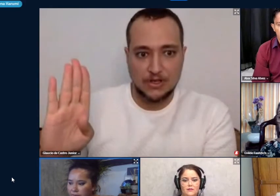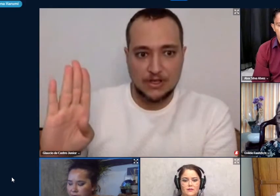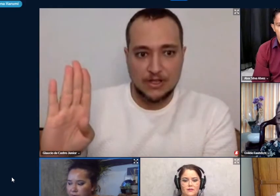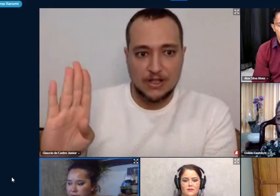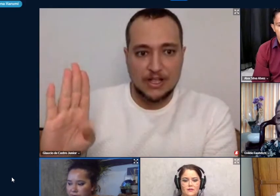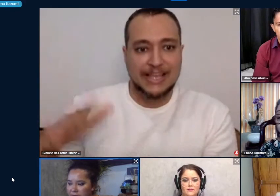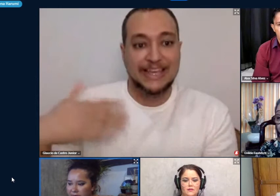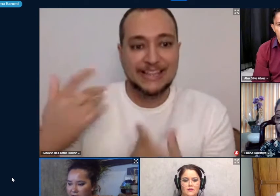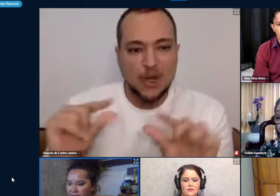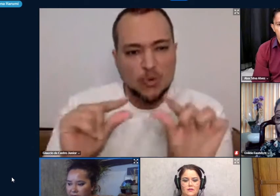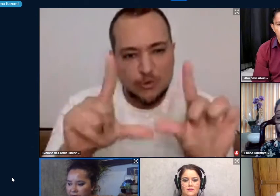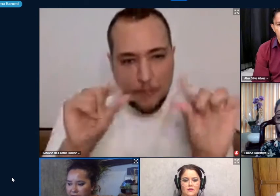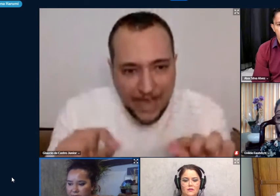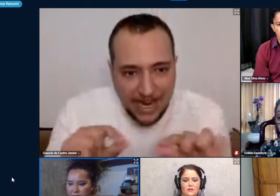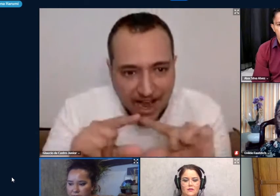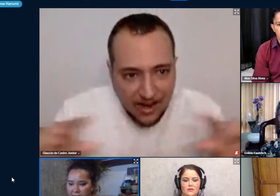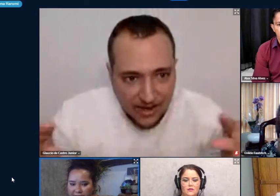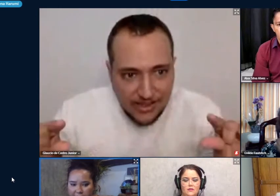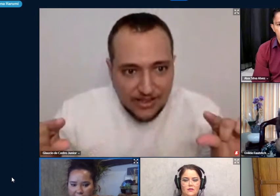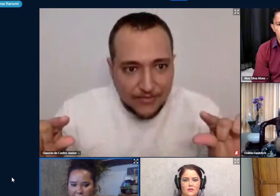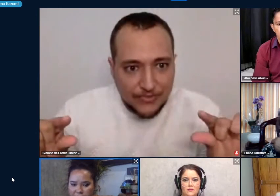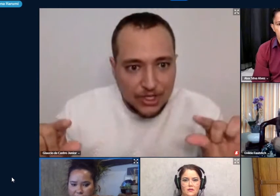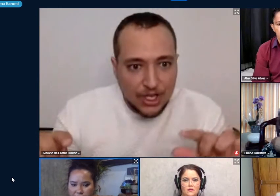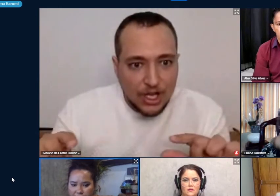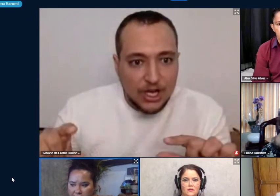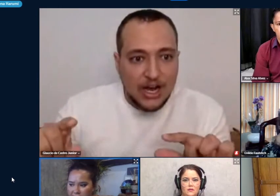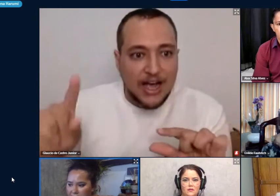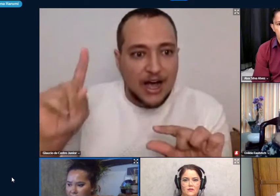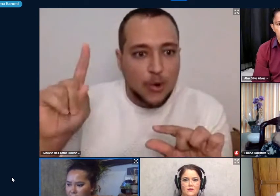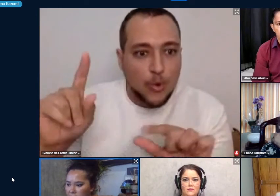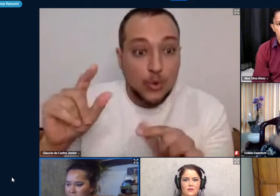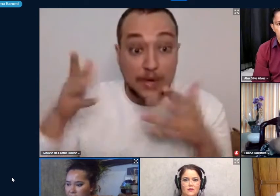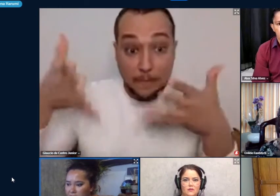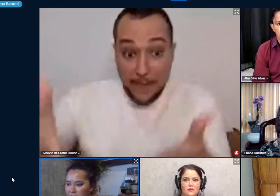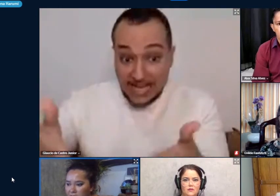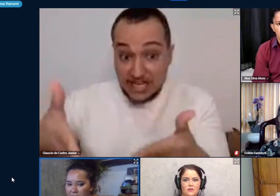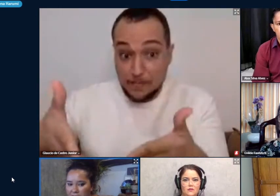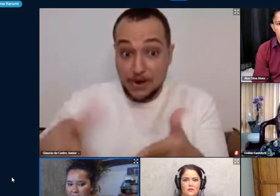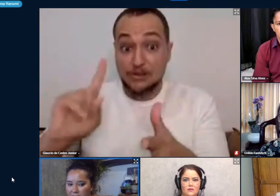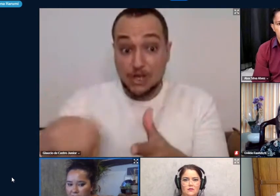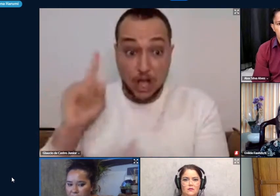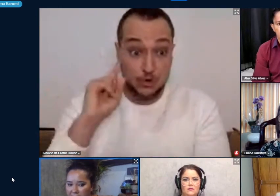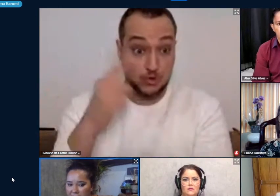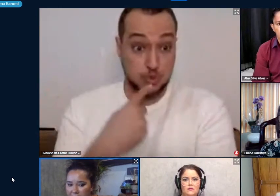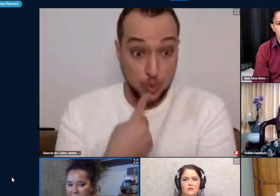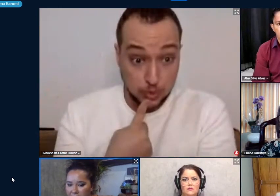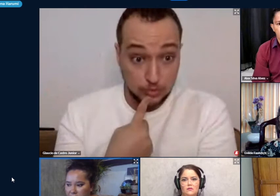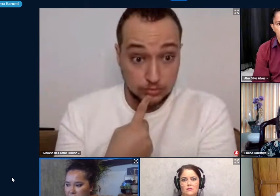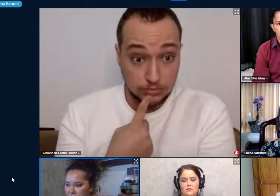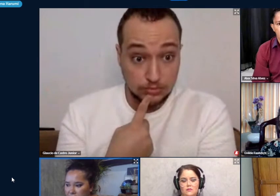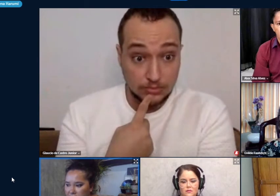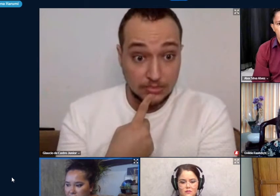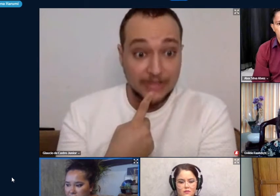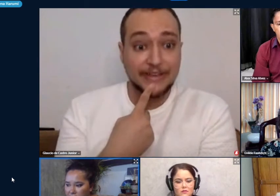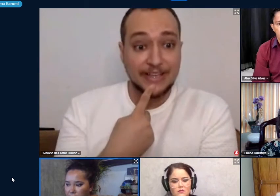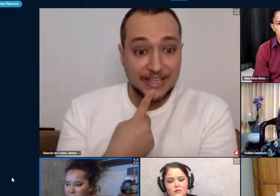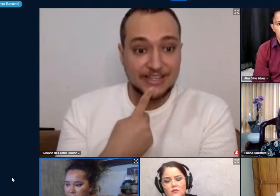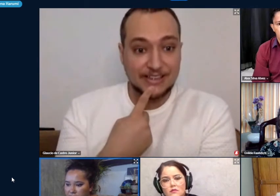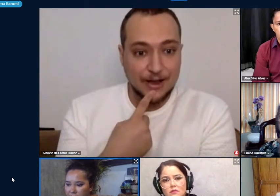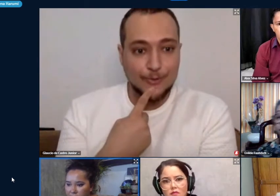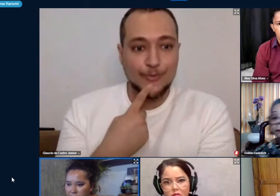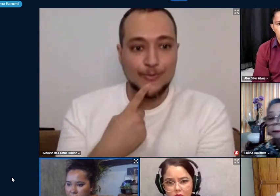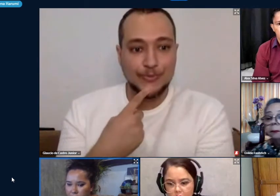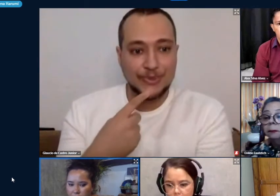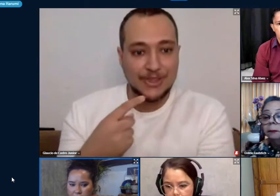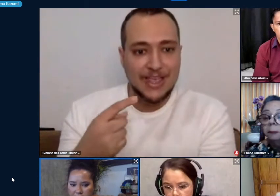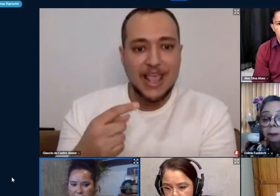Também alguns encontros você fala que foram feitos no IFB, no Instituto Federal, e que os participantes desses